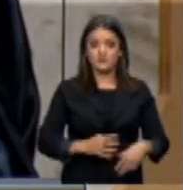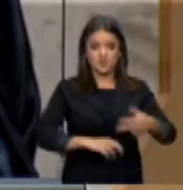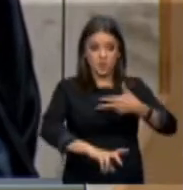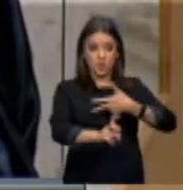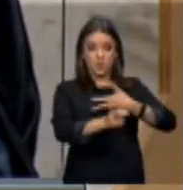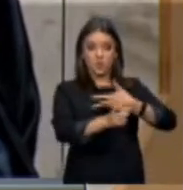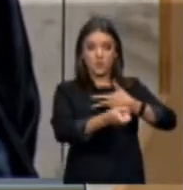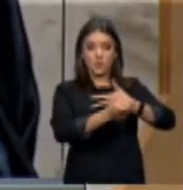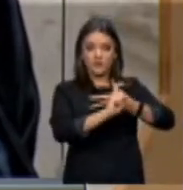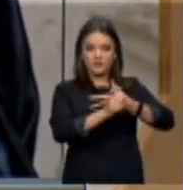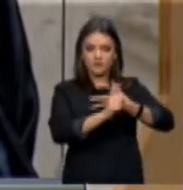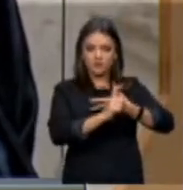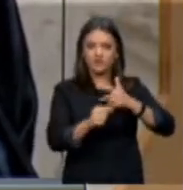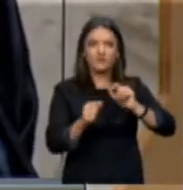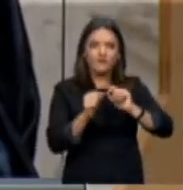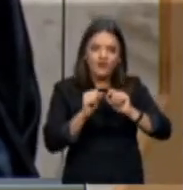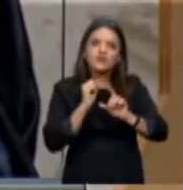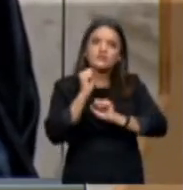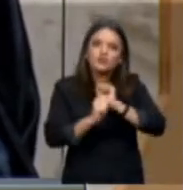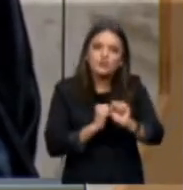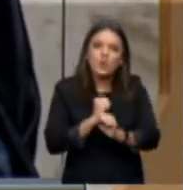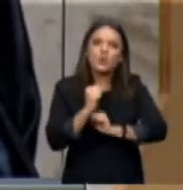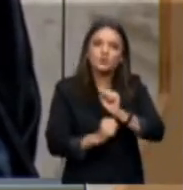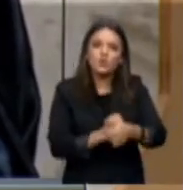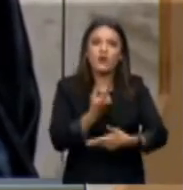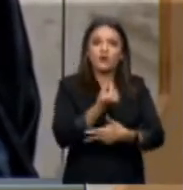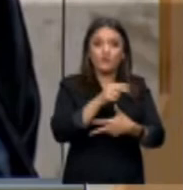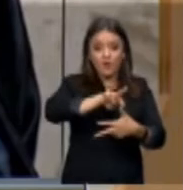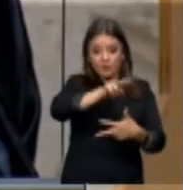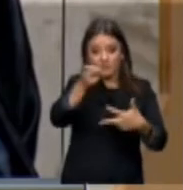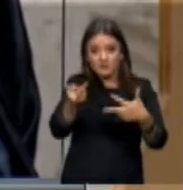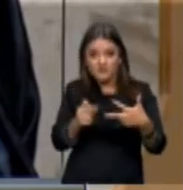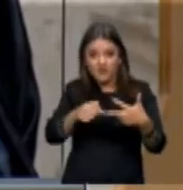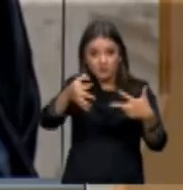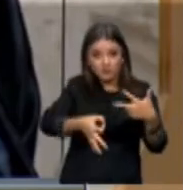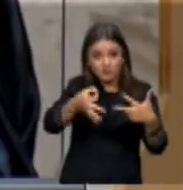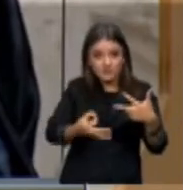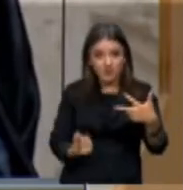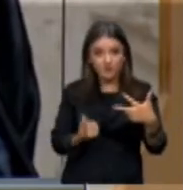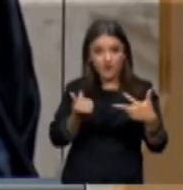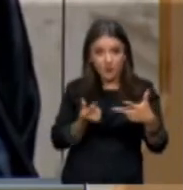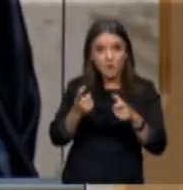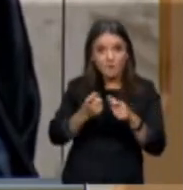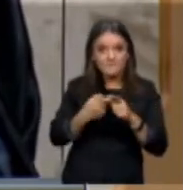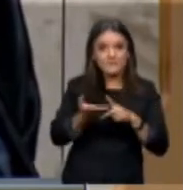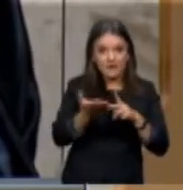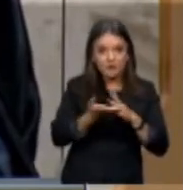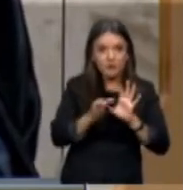Poder Judiciário, anualmente, os valores para pagamento dos precatórios,